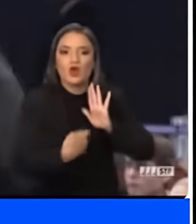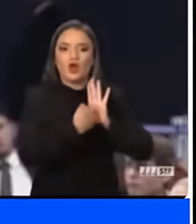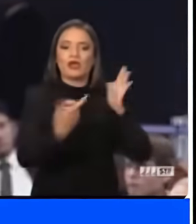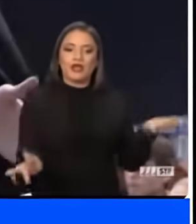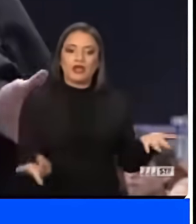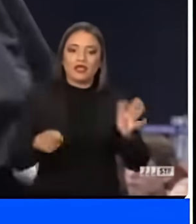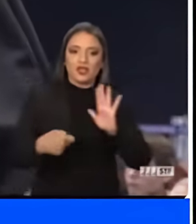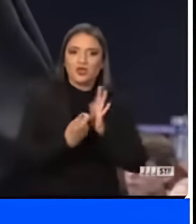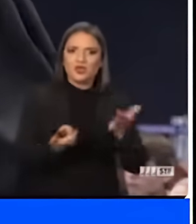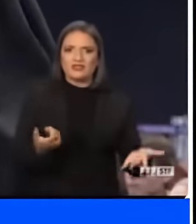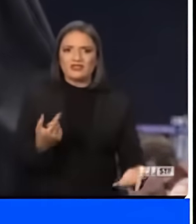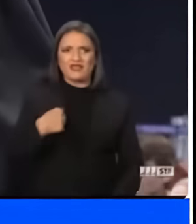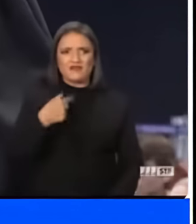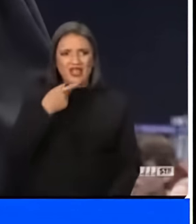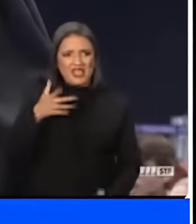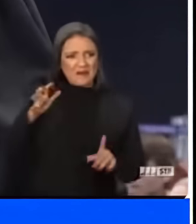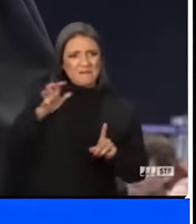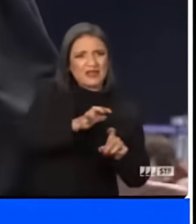para pressionar?